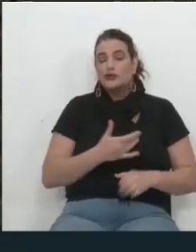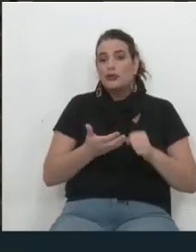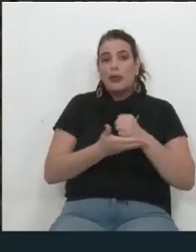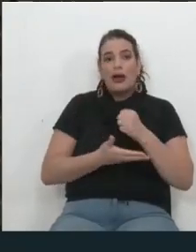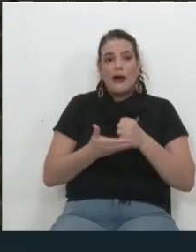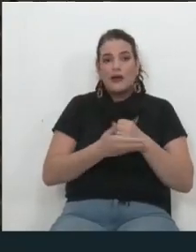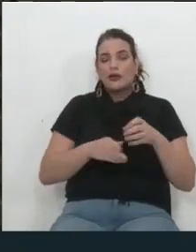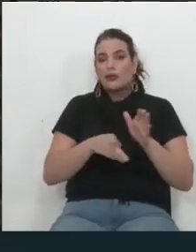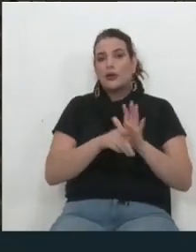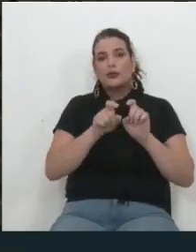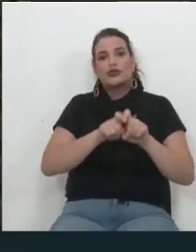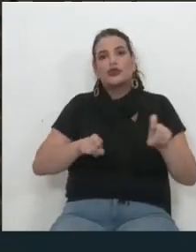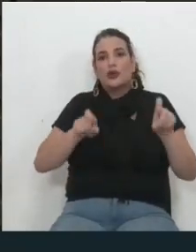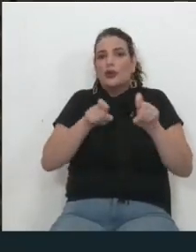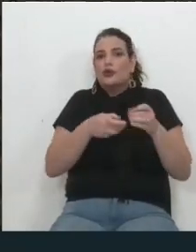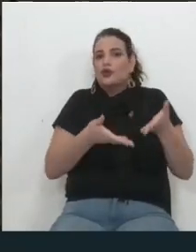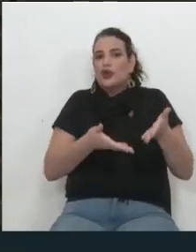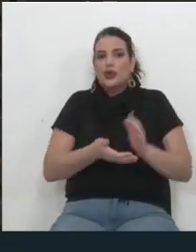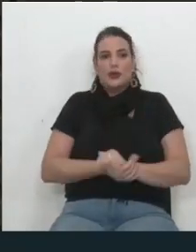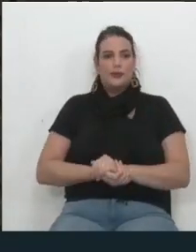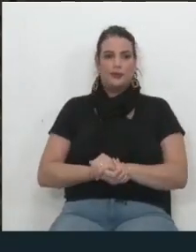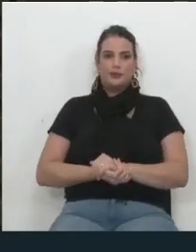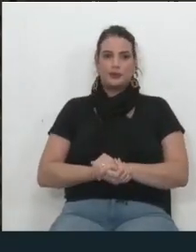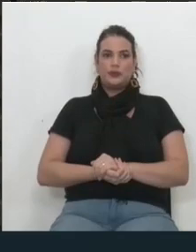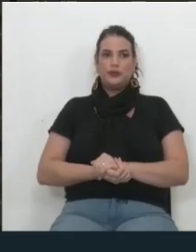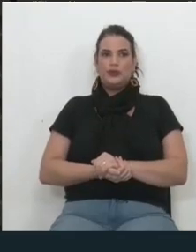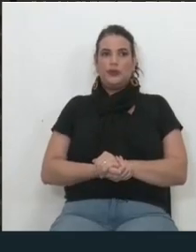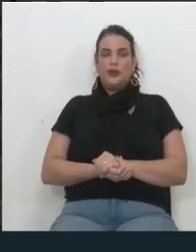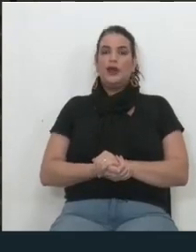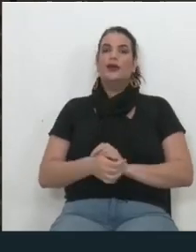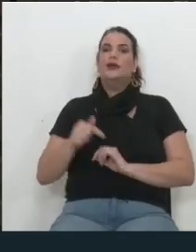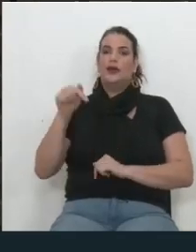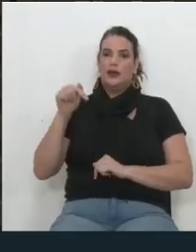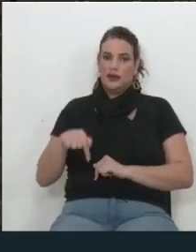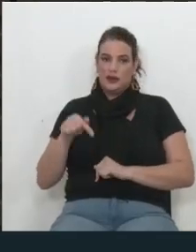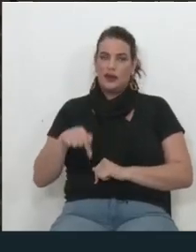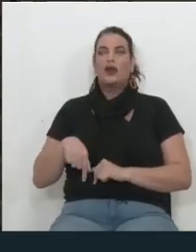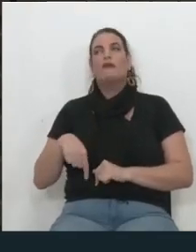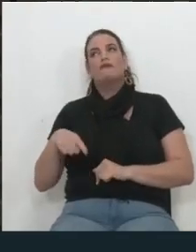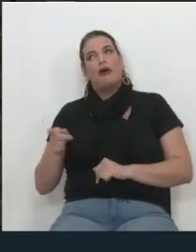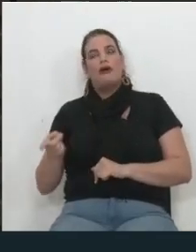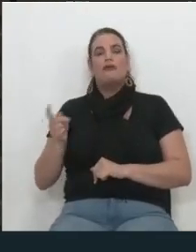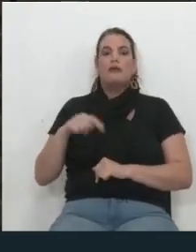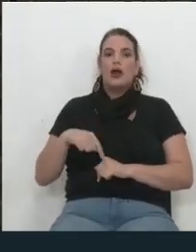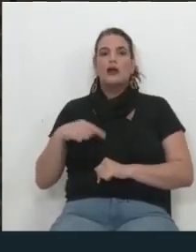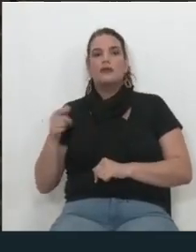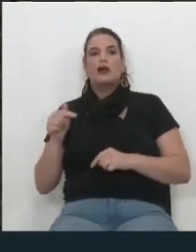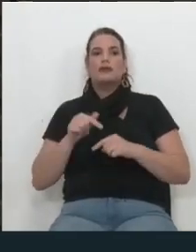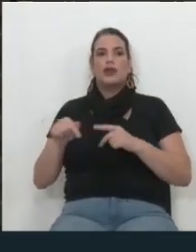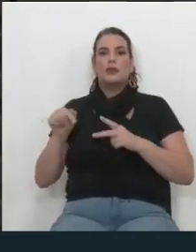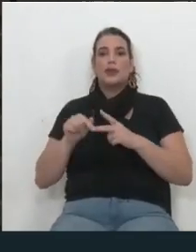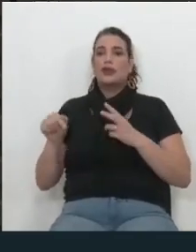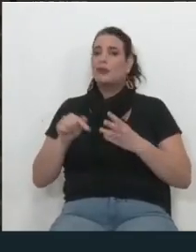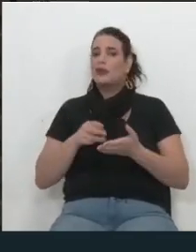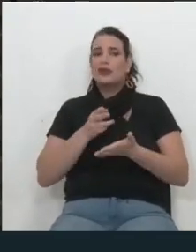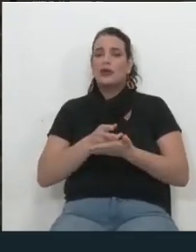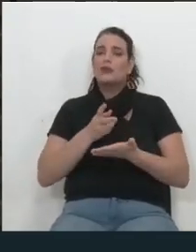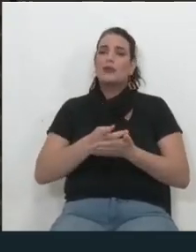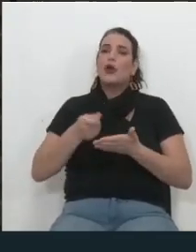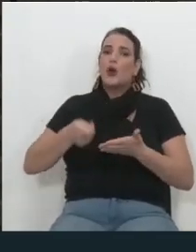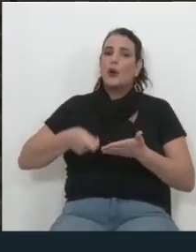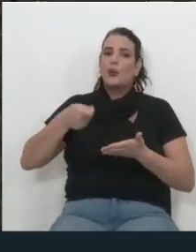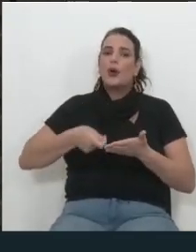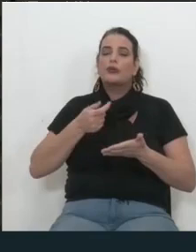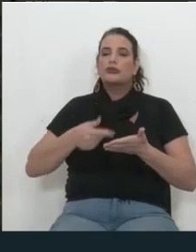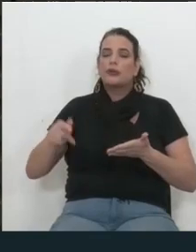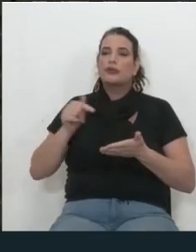do dia a dia da população. E esta casa vai, vem, passa semana, vem semana, e cobra providência,